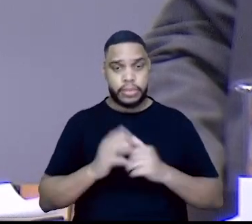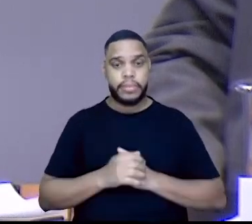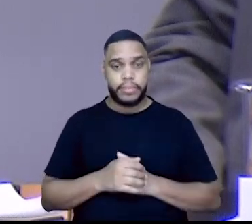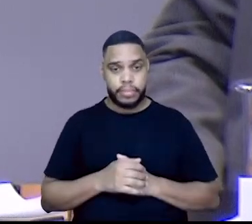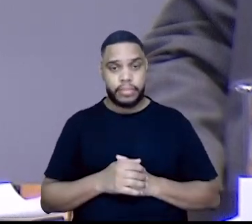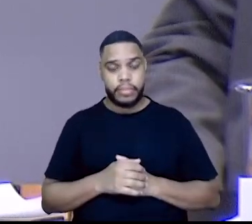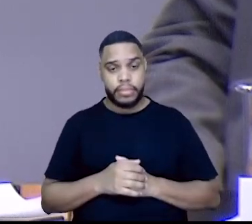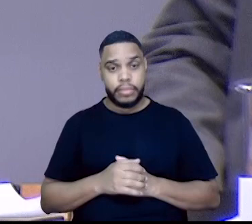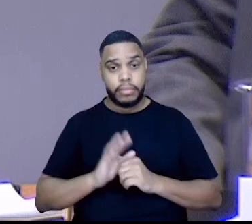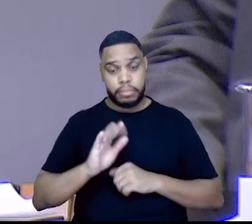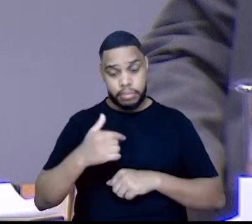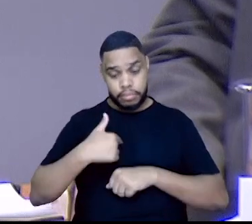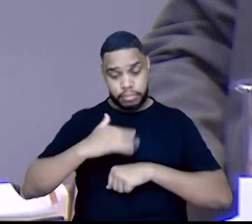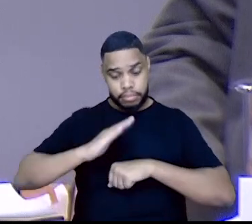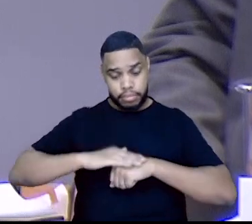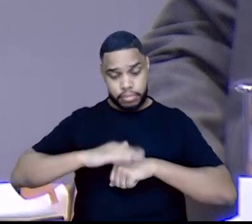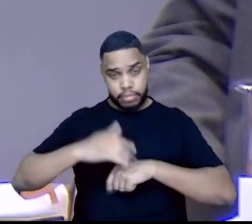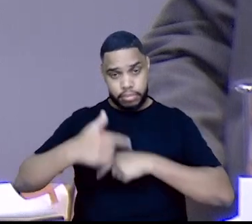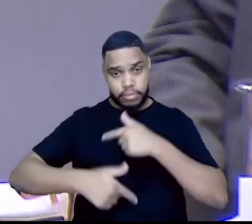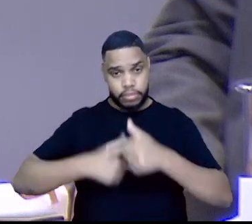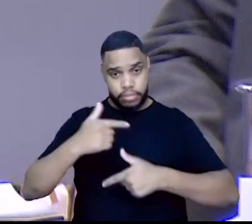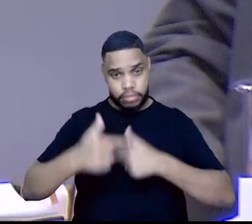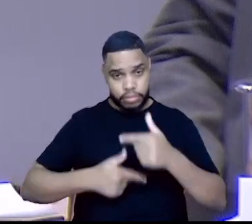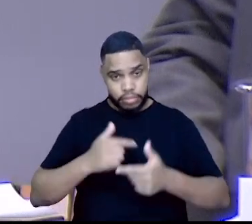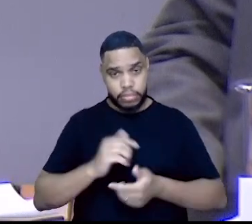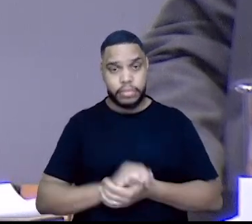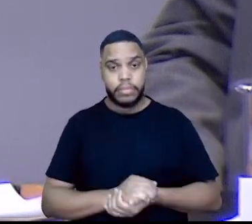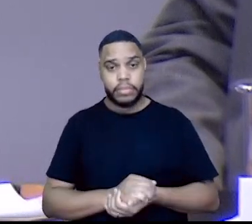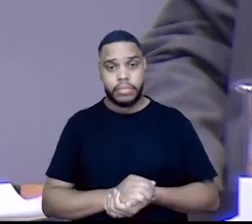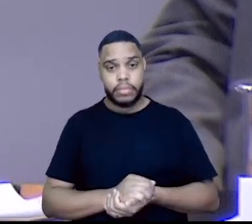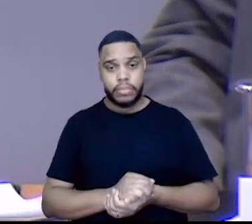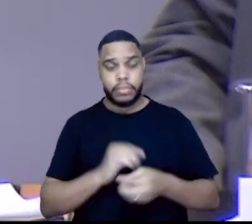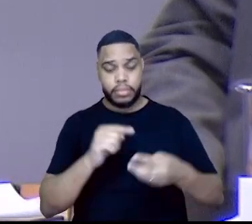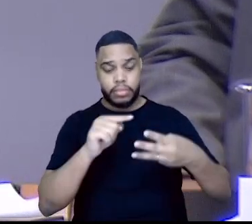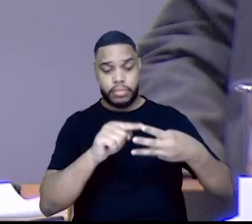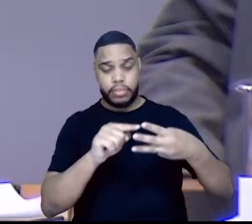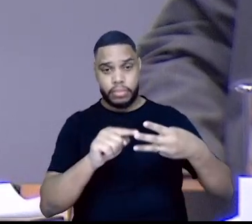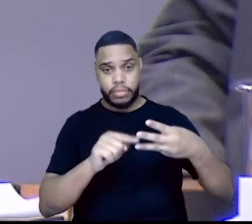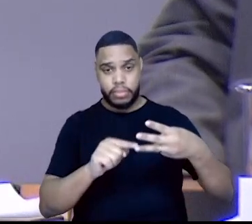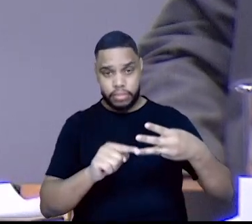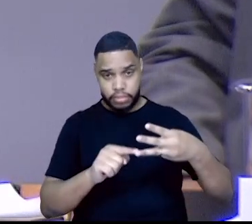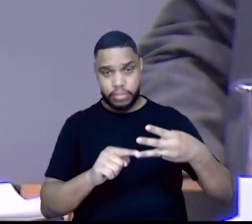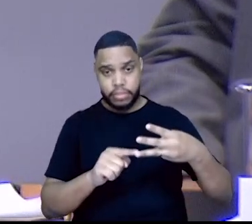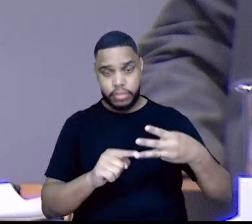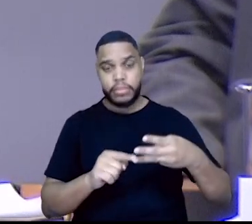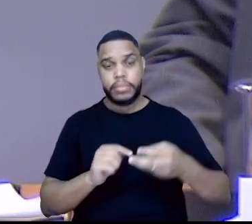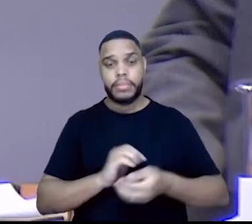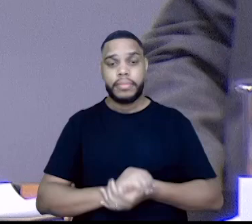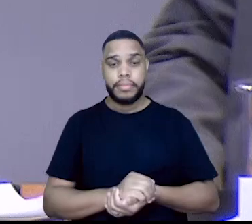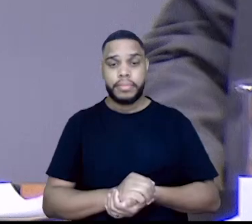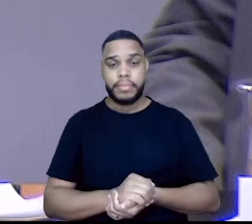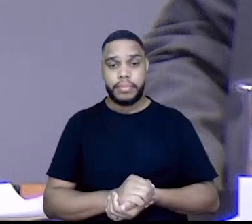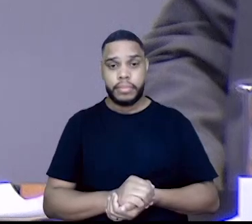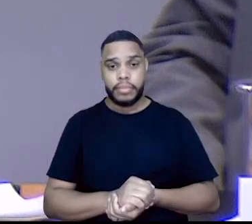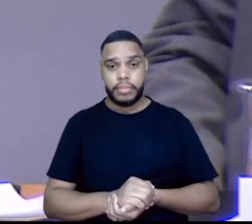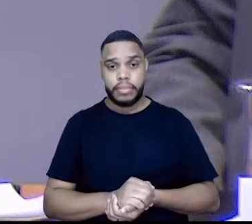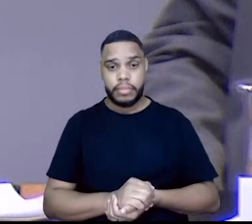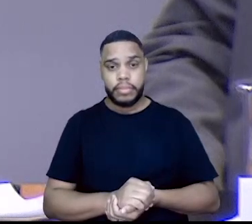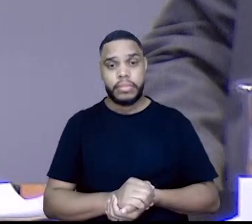como eu trabalho, dividindo nas 3 categorias mentais que eu gosto de trabalhar. O